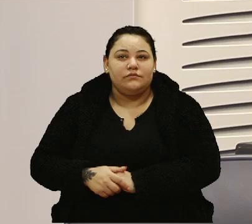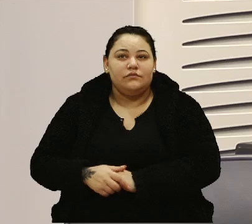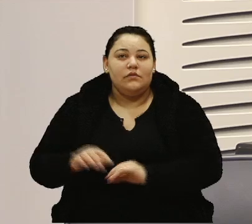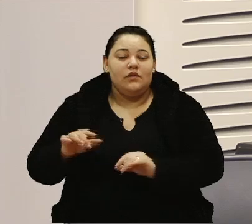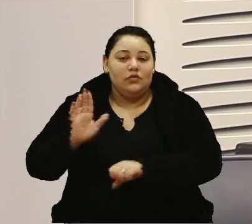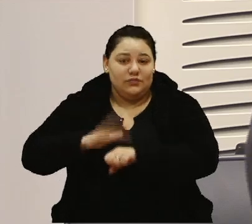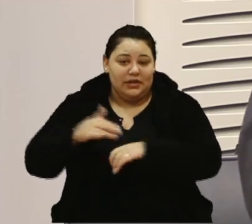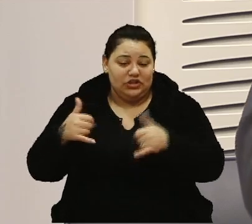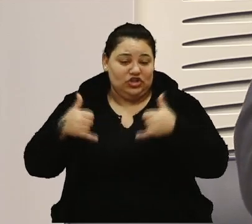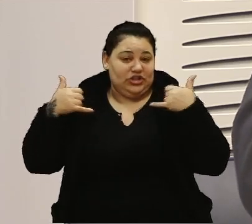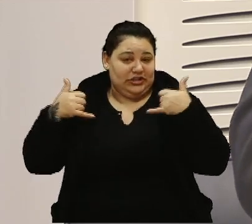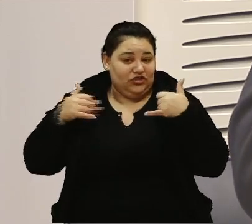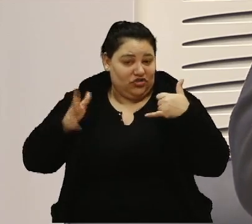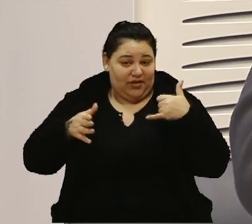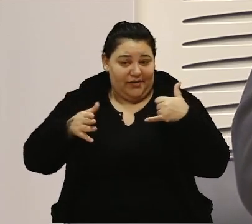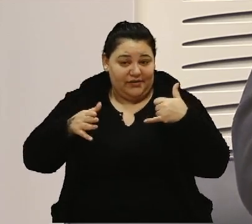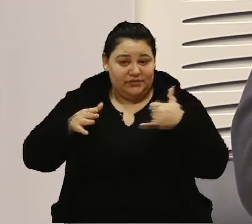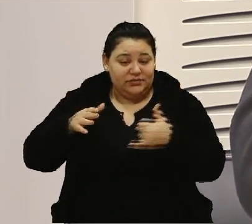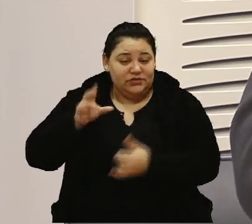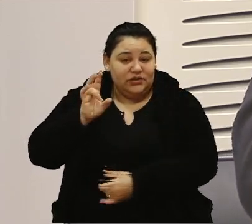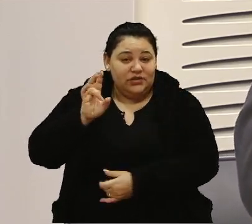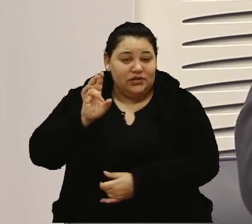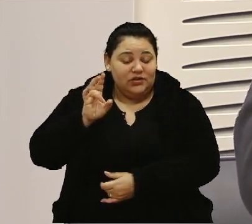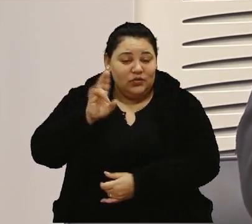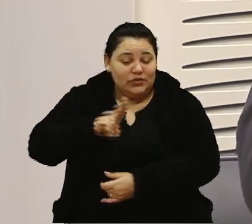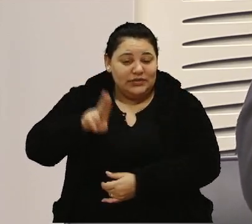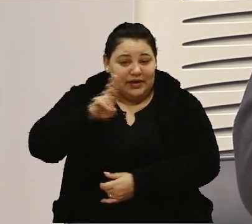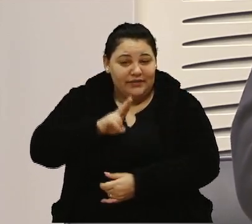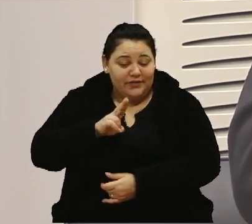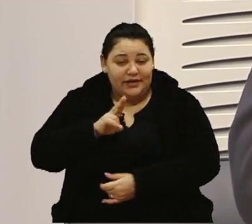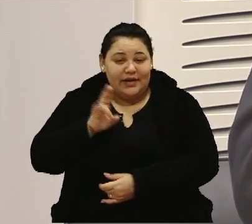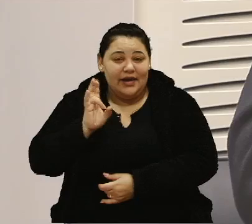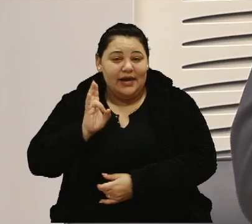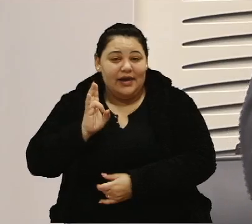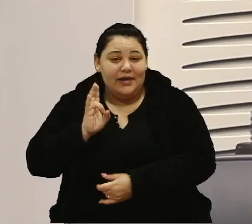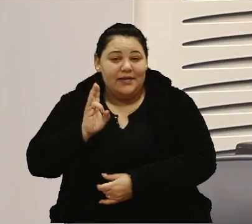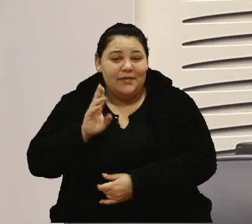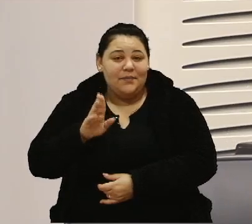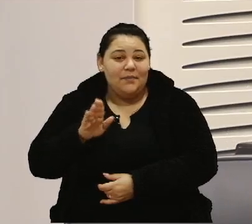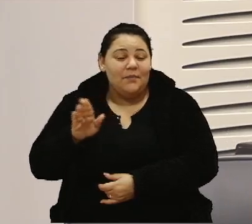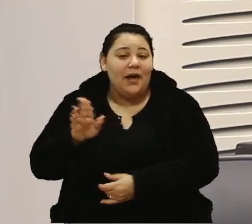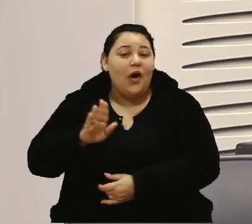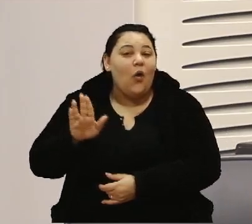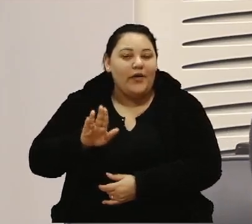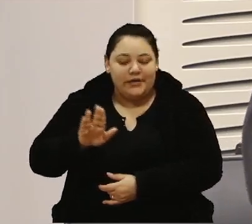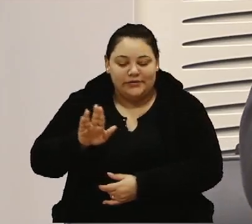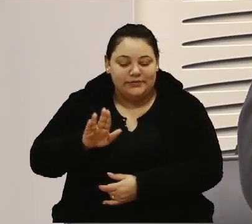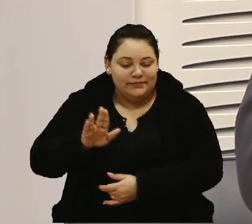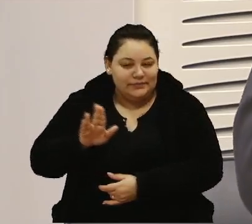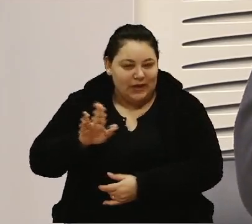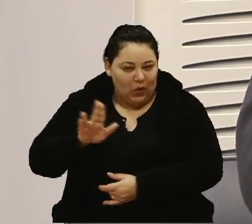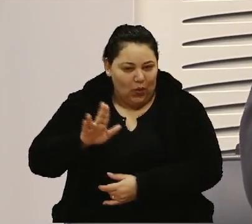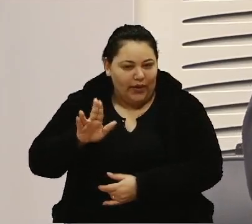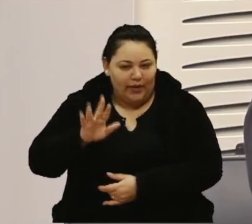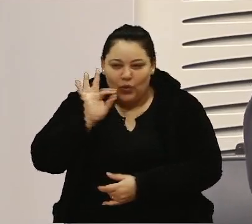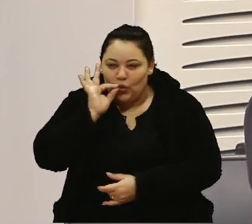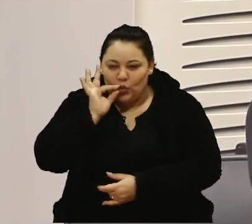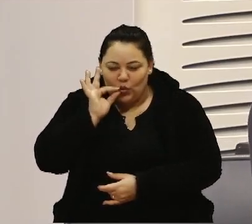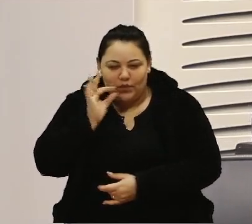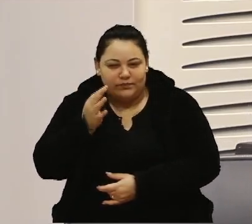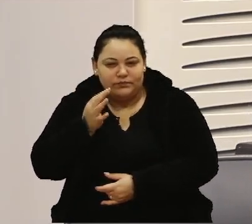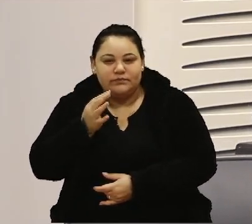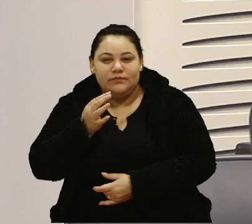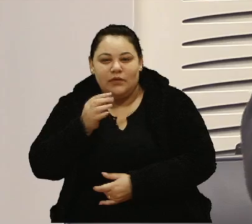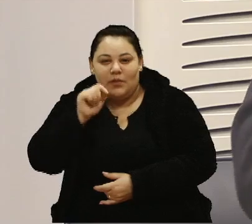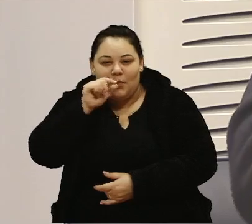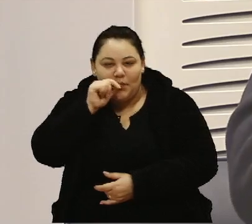nessa época, né? Mas a gurizada dos bairros, e eu via, principalmente nos dias de frio, no inverno, trabalhando lá na Pisani